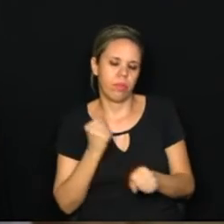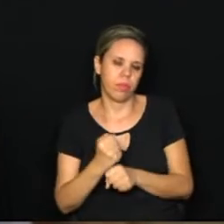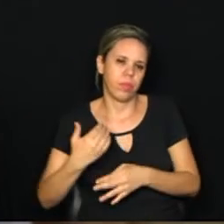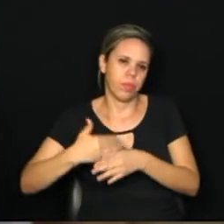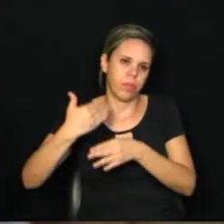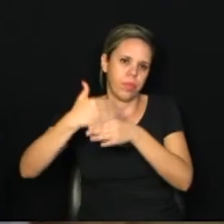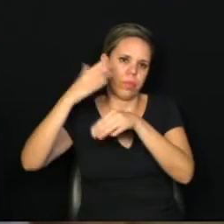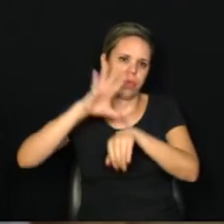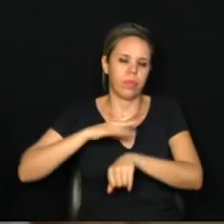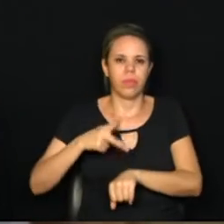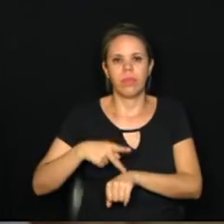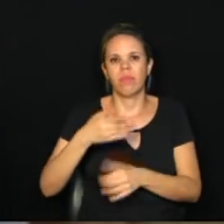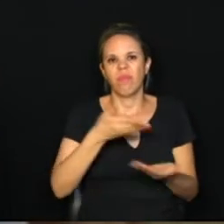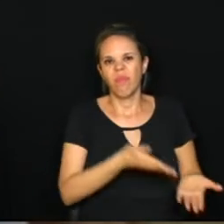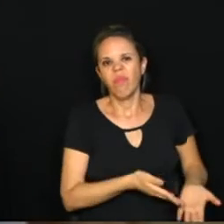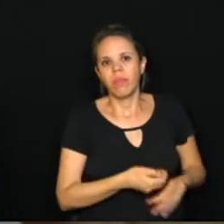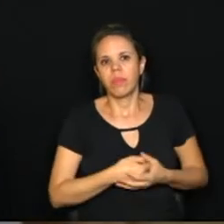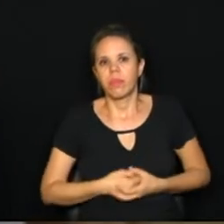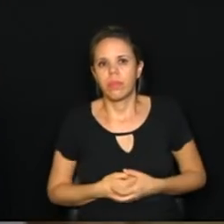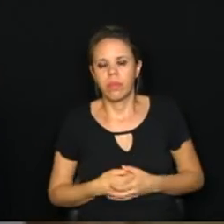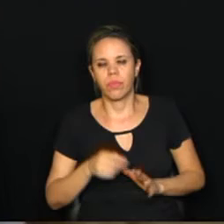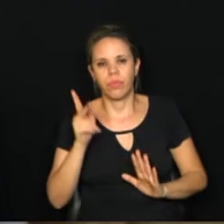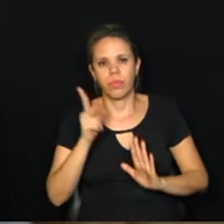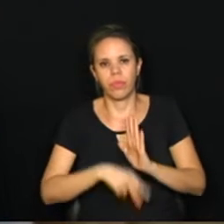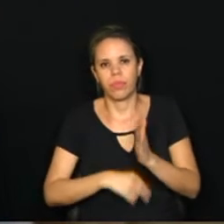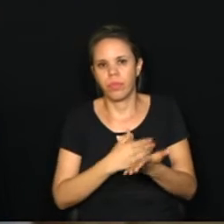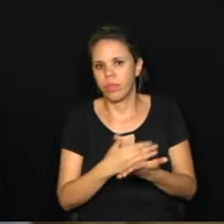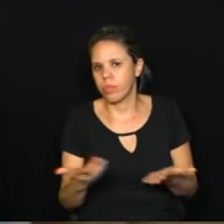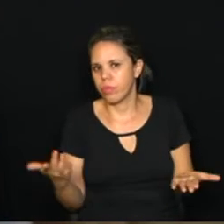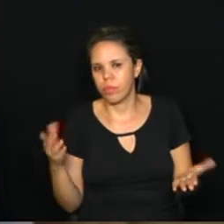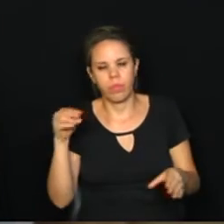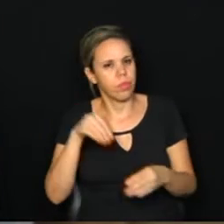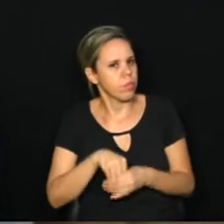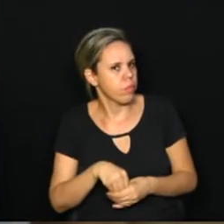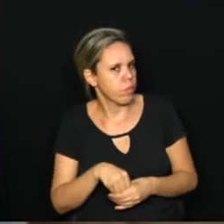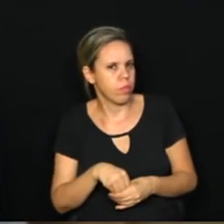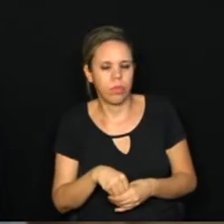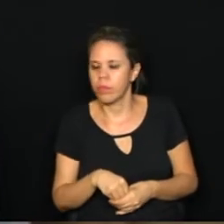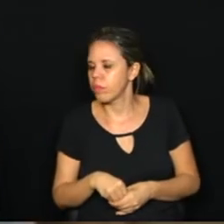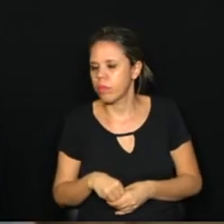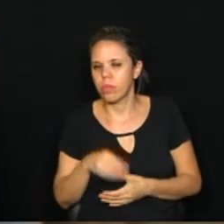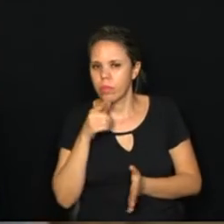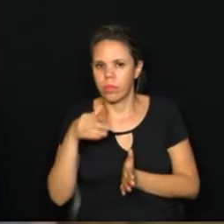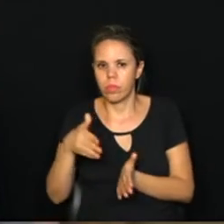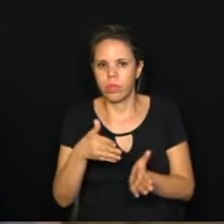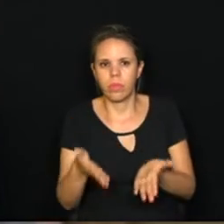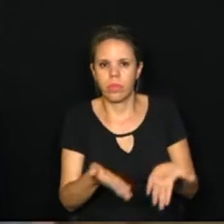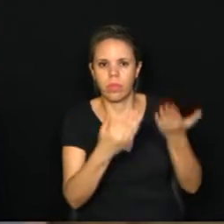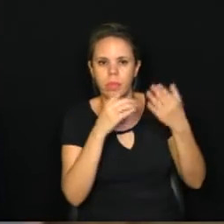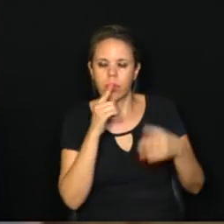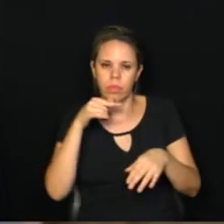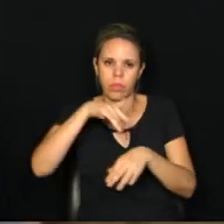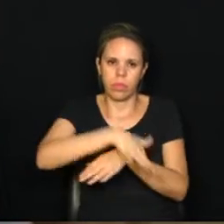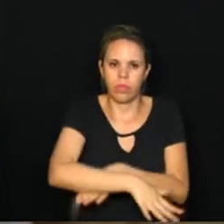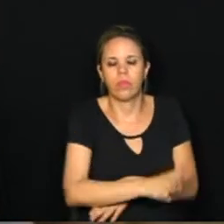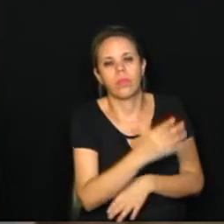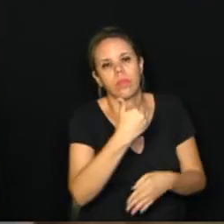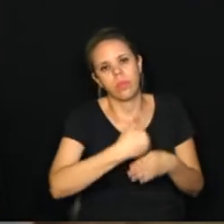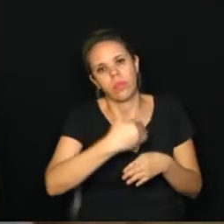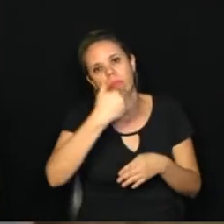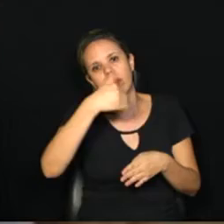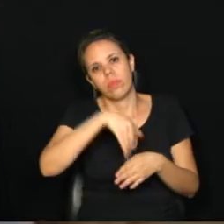de Pedreira. A barragem de Pedreira, no projeto inicial, não estava previsto uma adutora, que é o que permitiria o processo